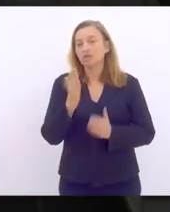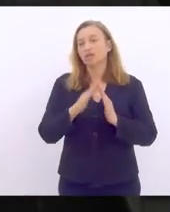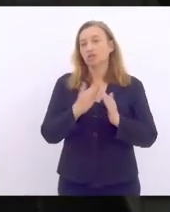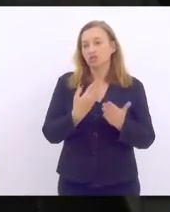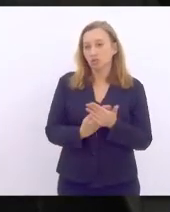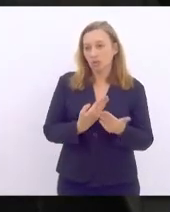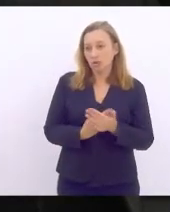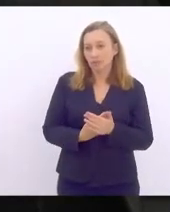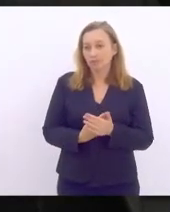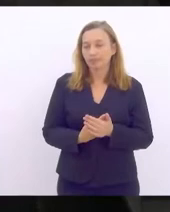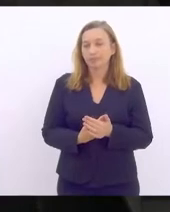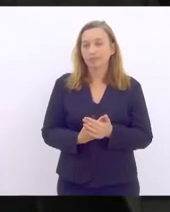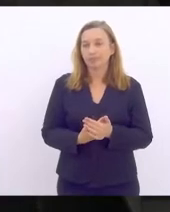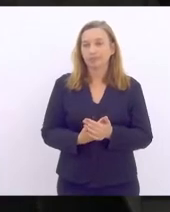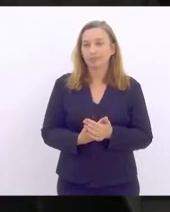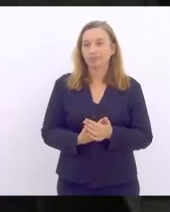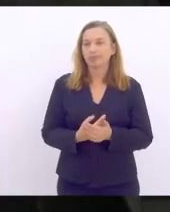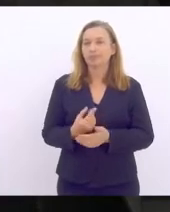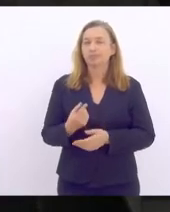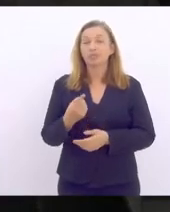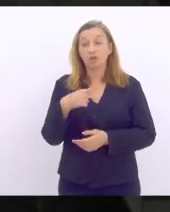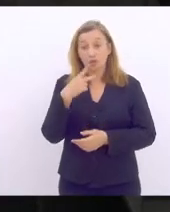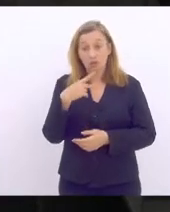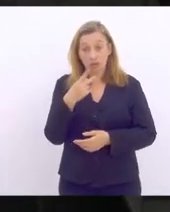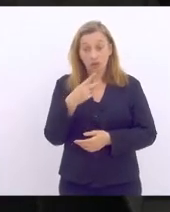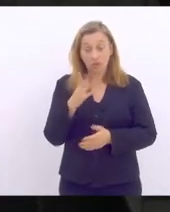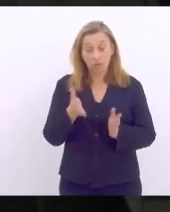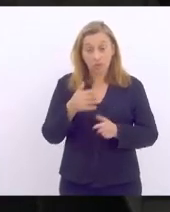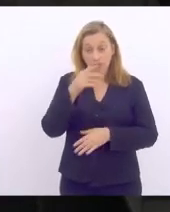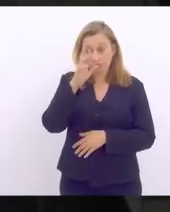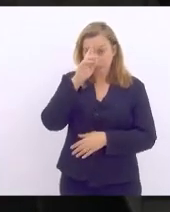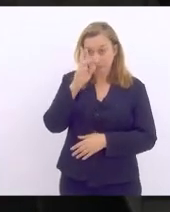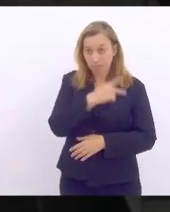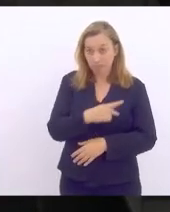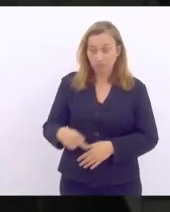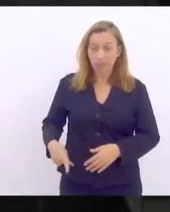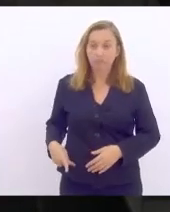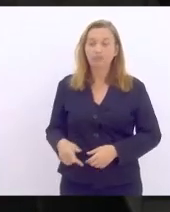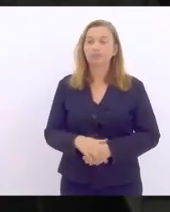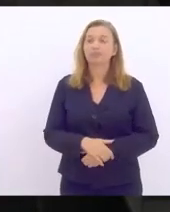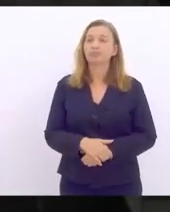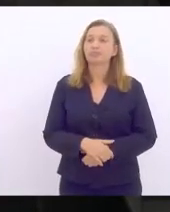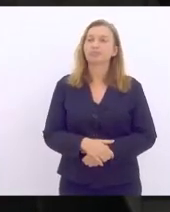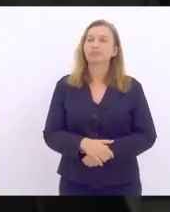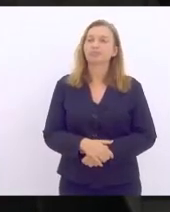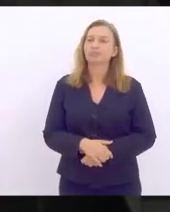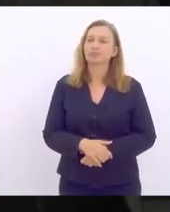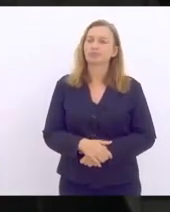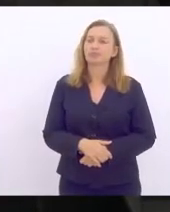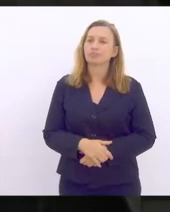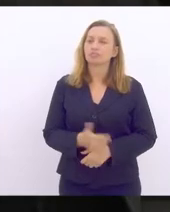escolar esses números que eu vou ler aqui senhora presente são incontestáveis